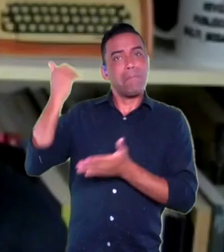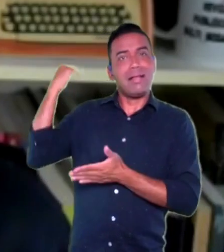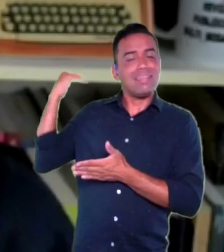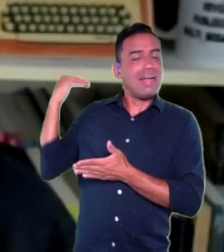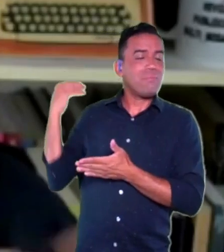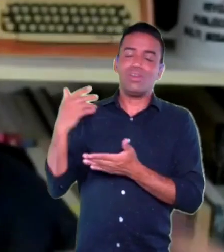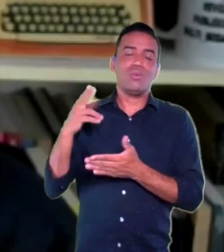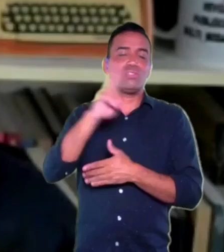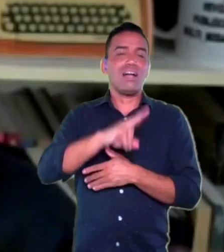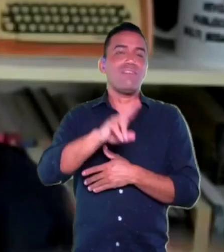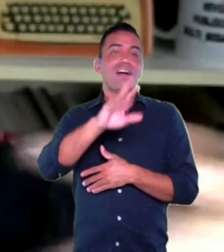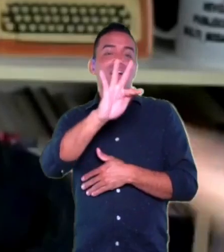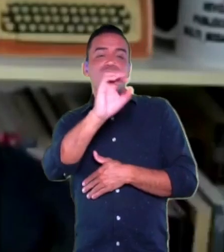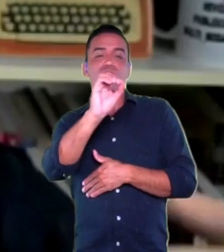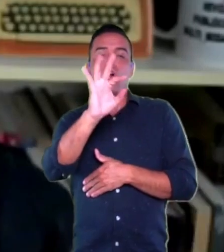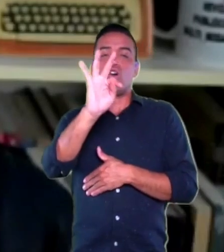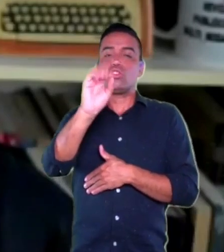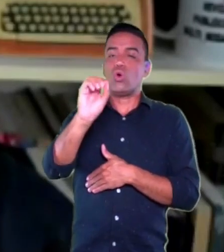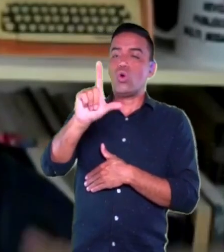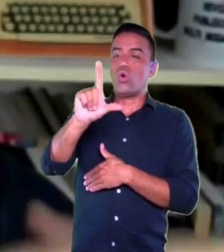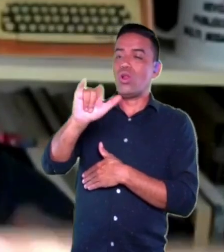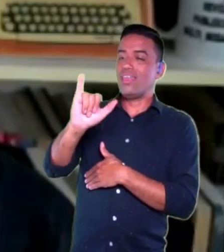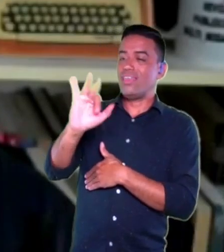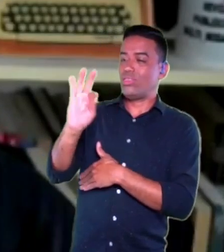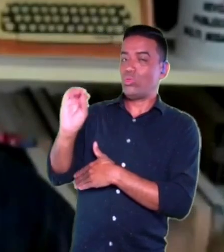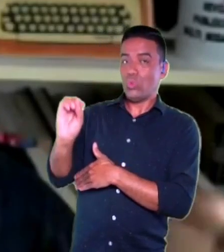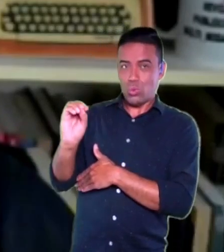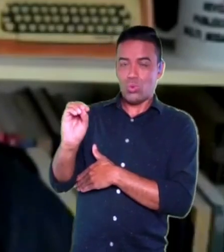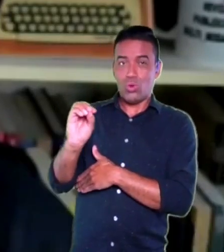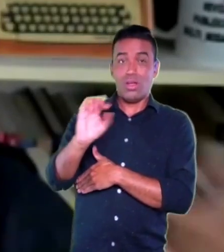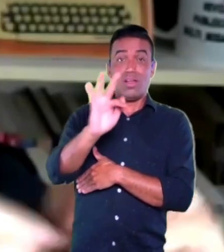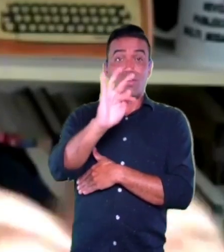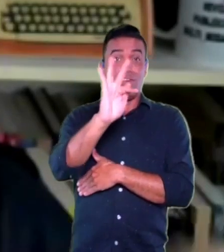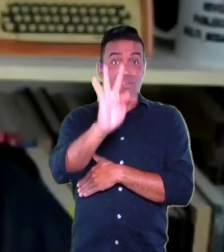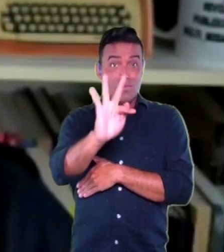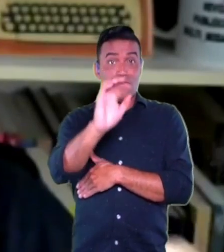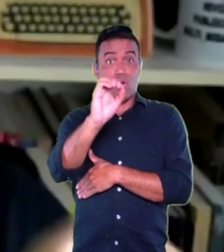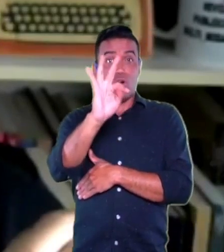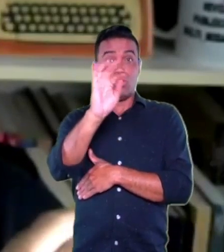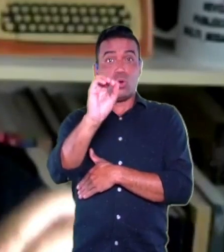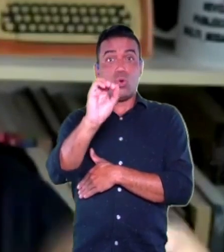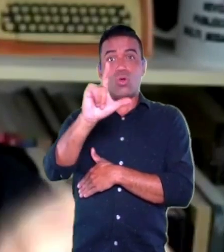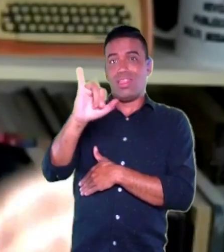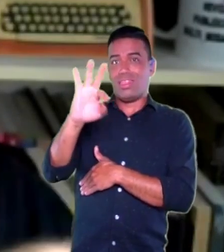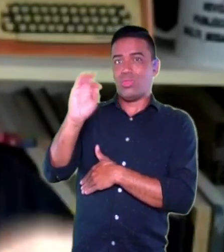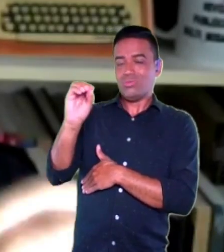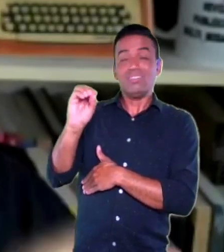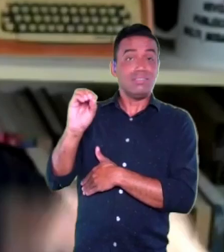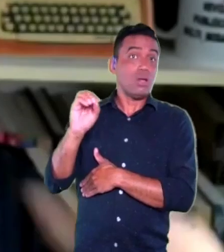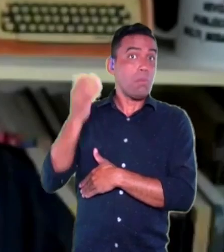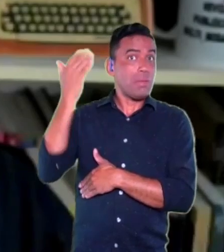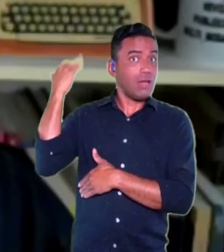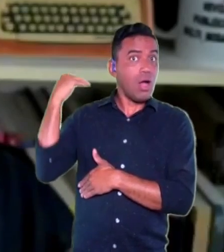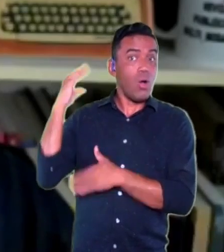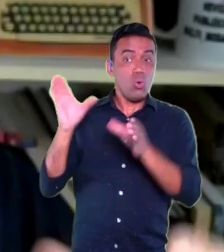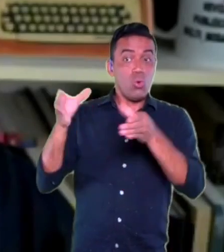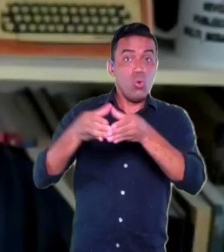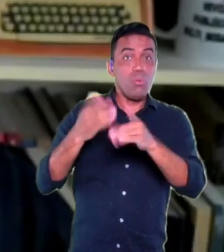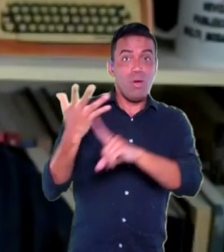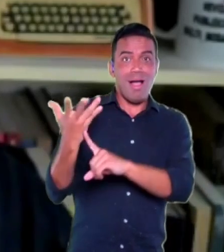fotolito, sabe, a direção de arte e o pessoal do departamento de arte ainda trabalhava